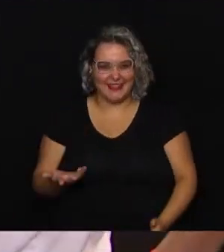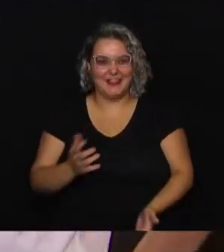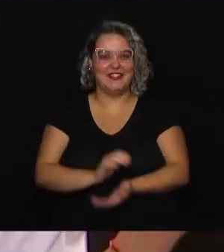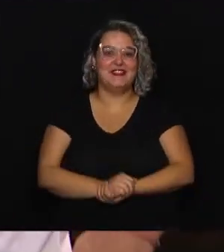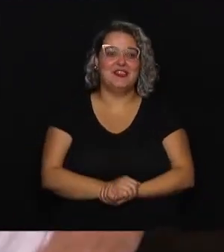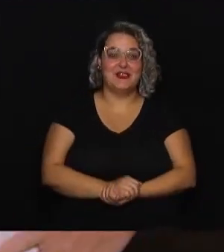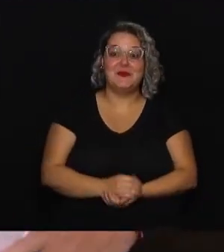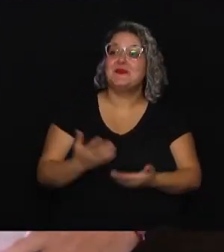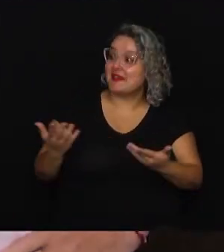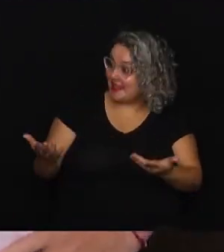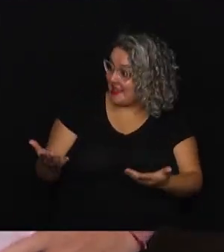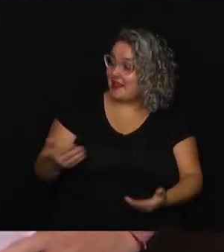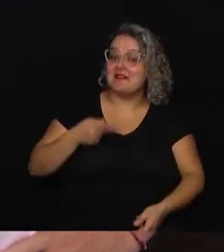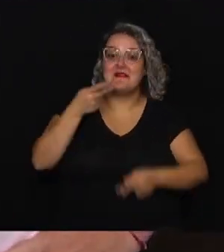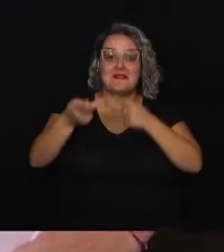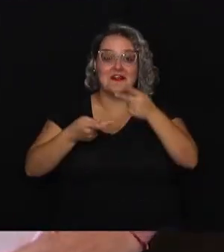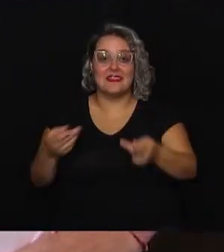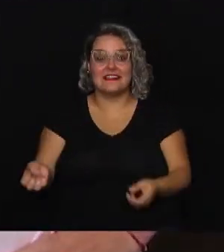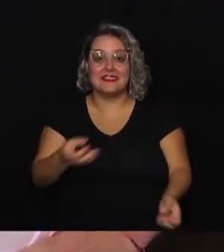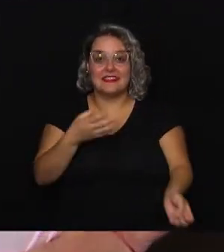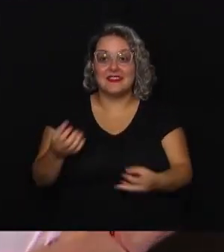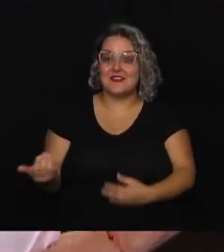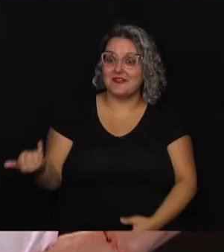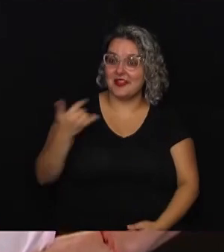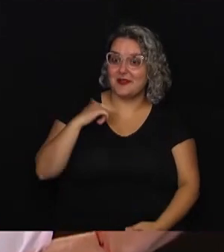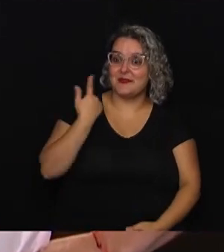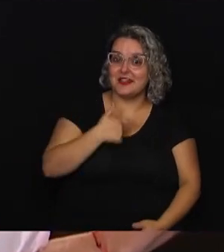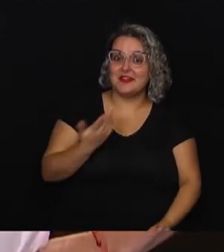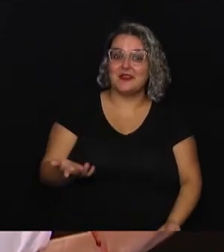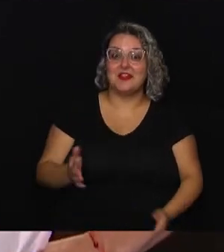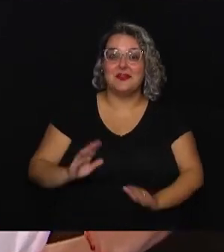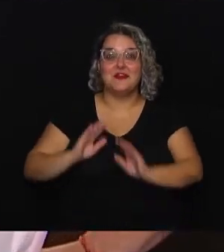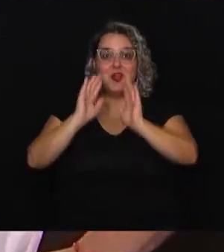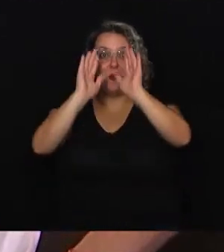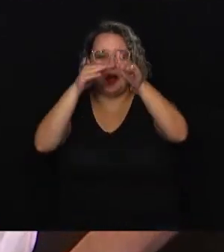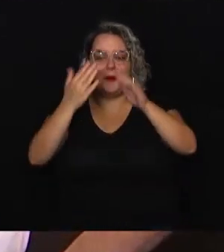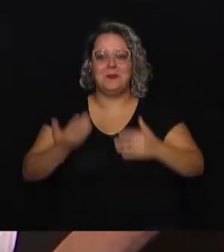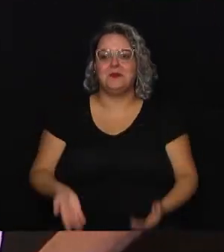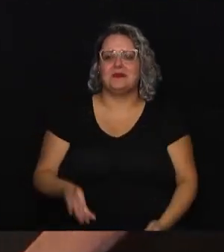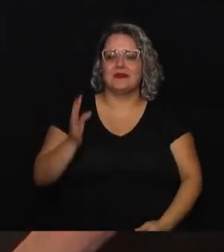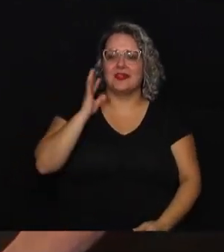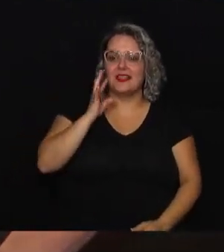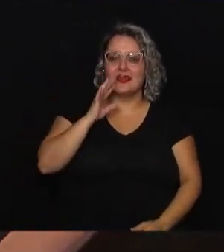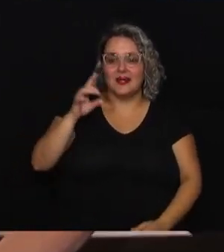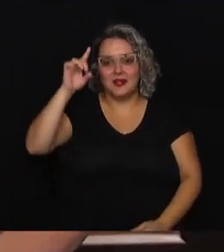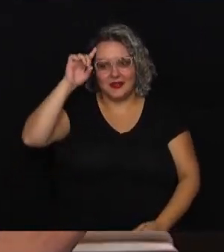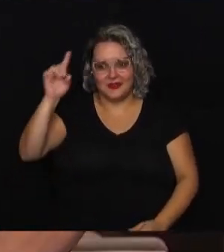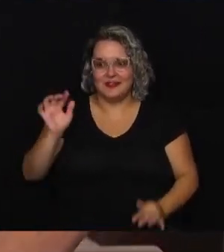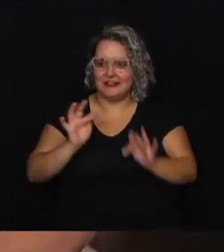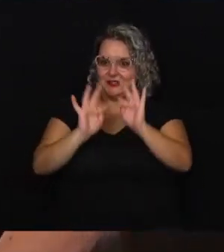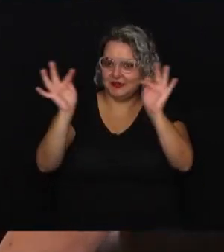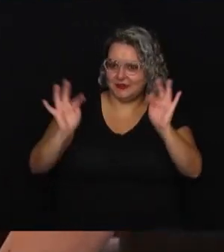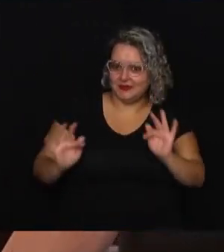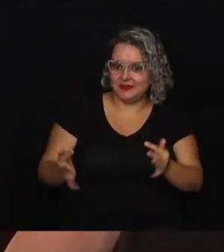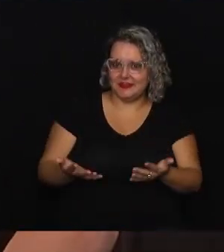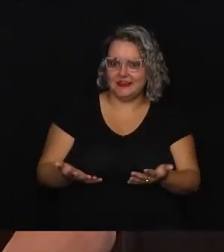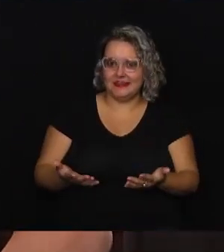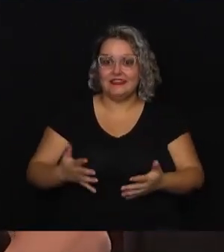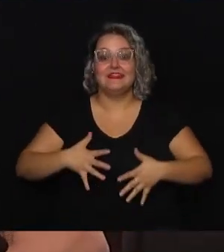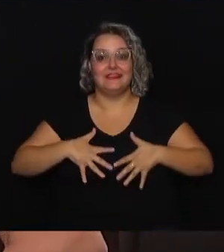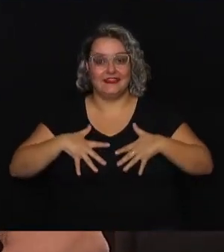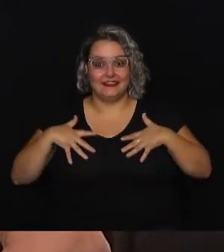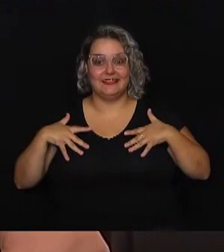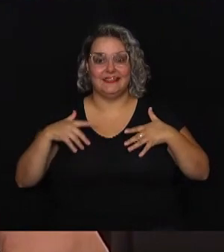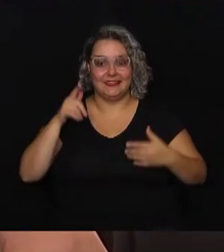essa novidade, conta pra gente aí do time de basquete. Legal, um dia muito feliz, estou orgulhosa da